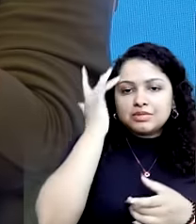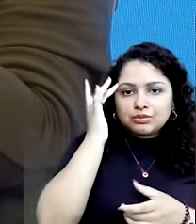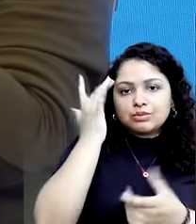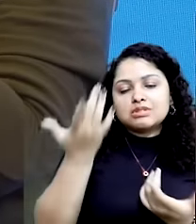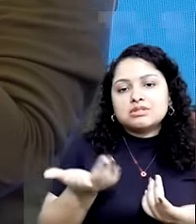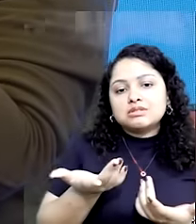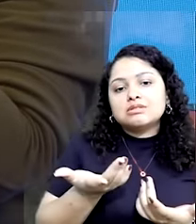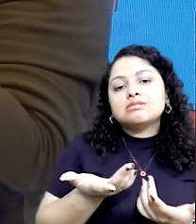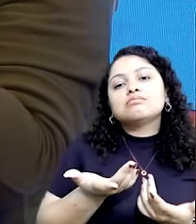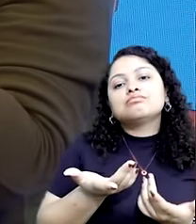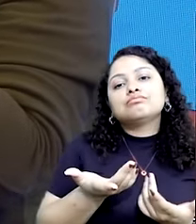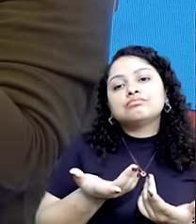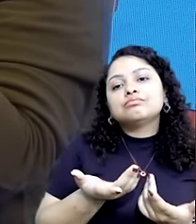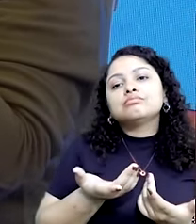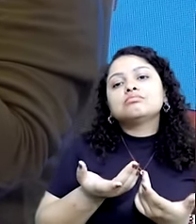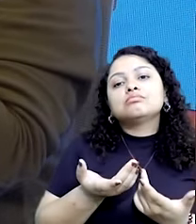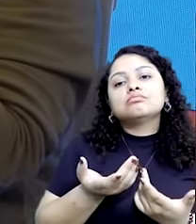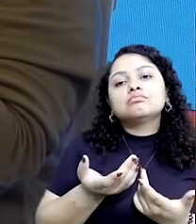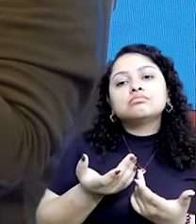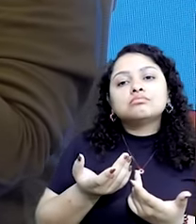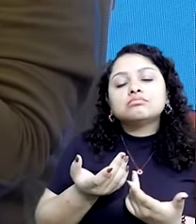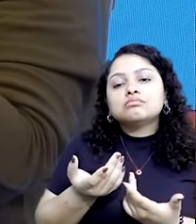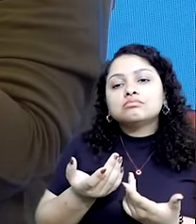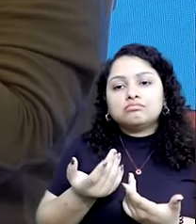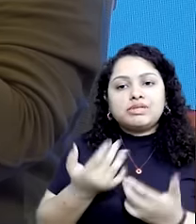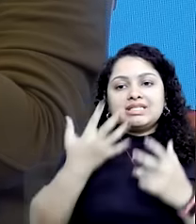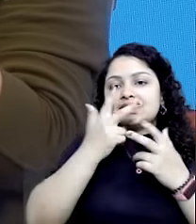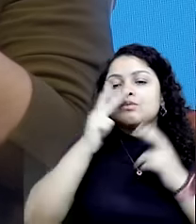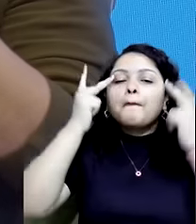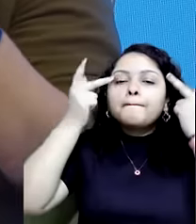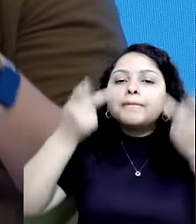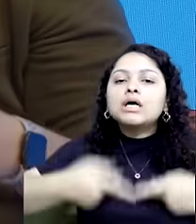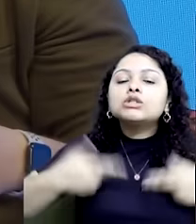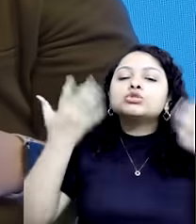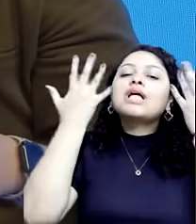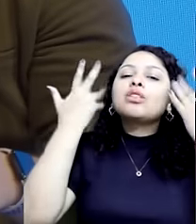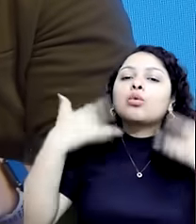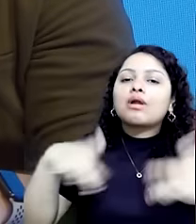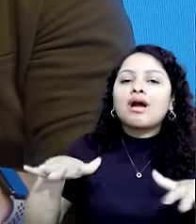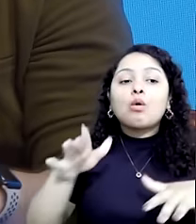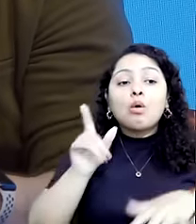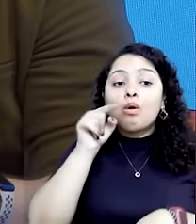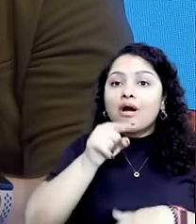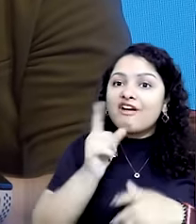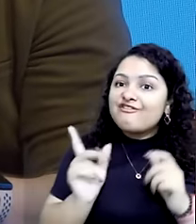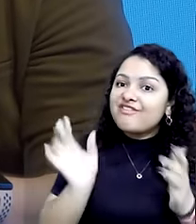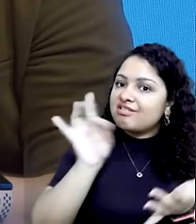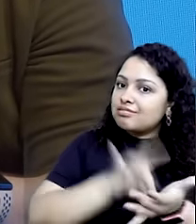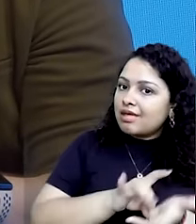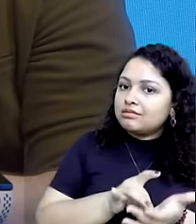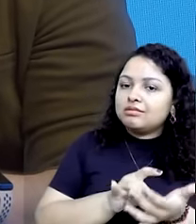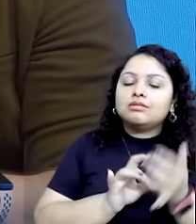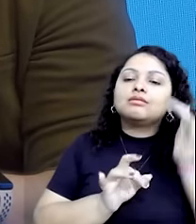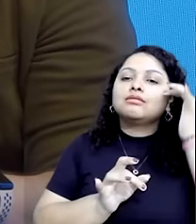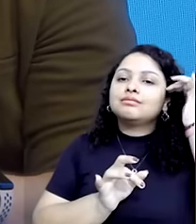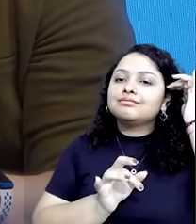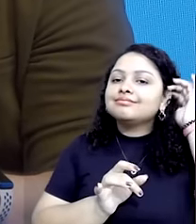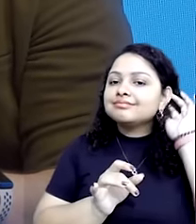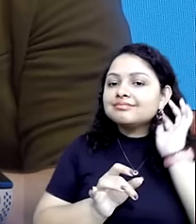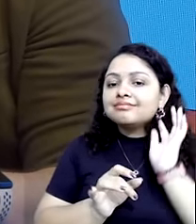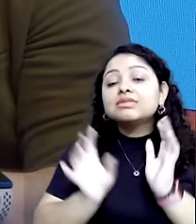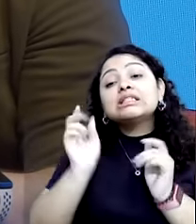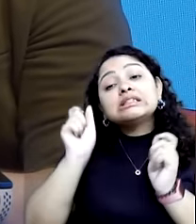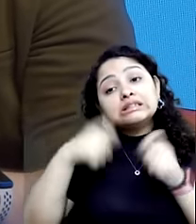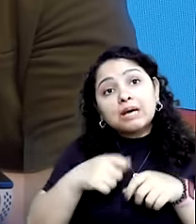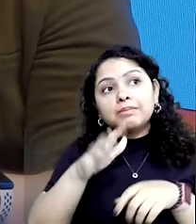gera gera o aspecto da humano o aspecto natural Olha isso é de verdade isso não é um banco de imagens então sim